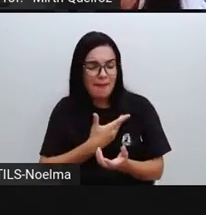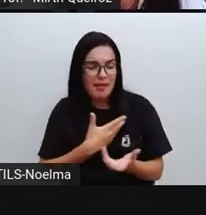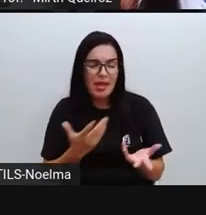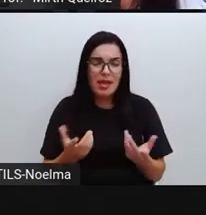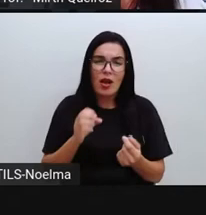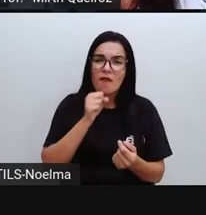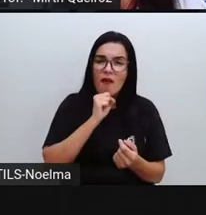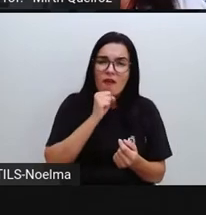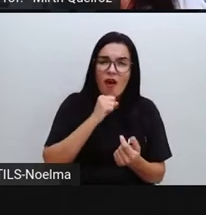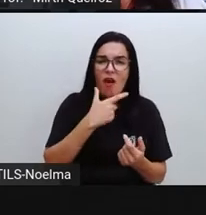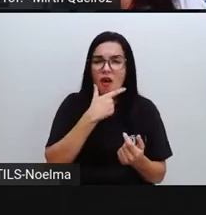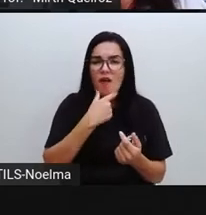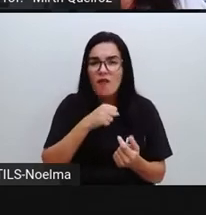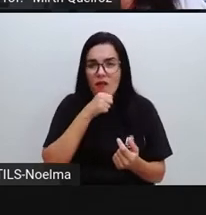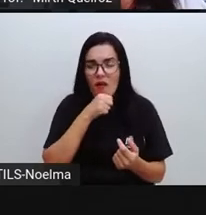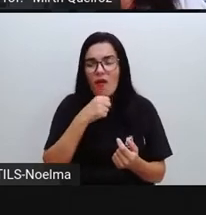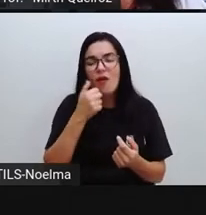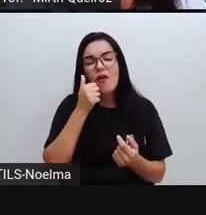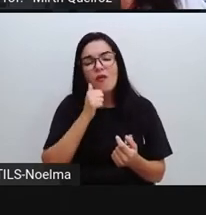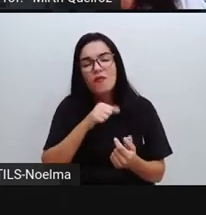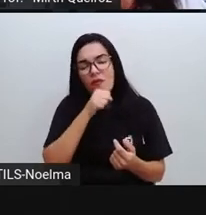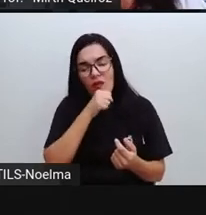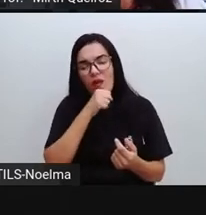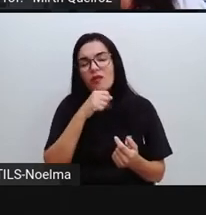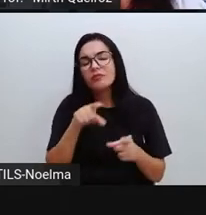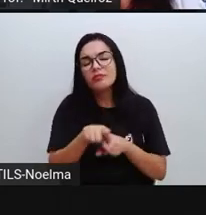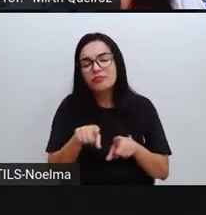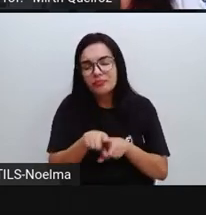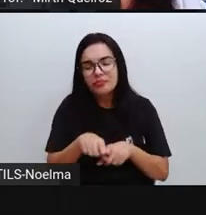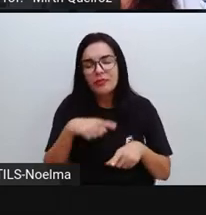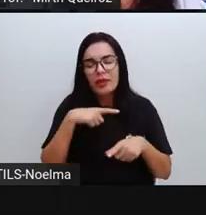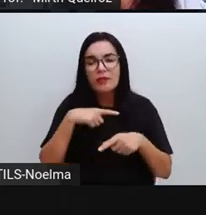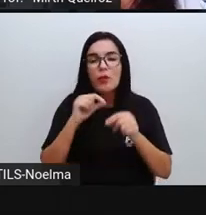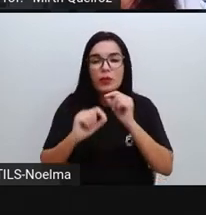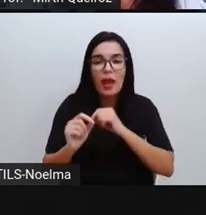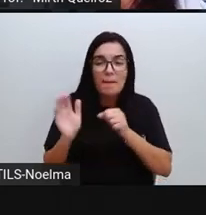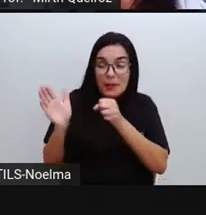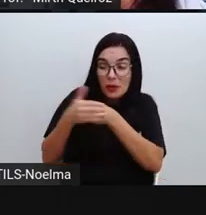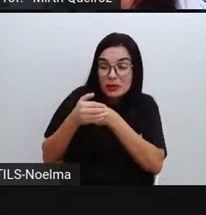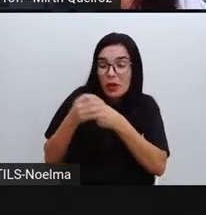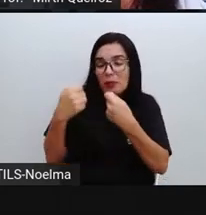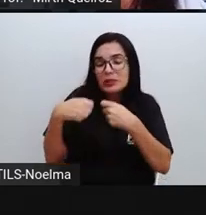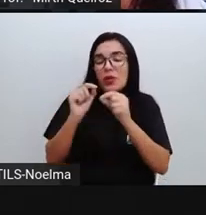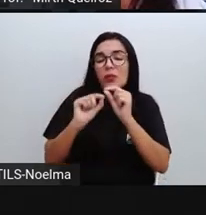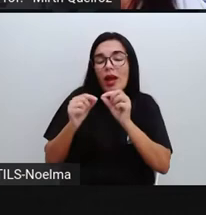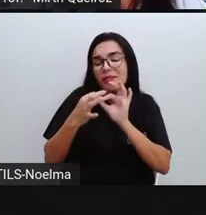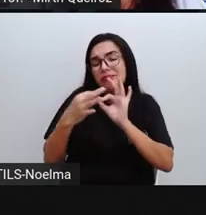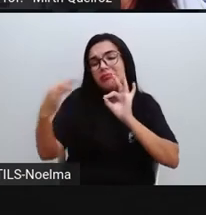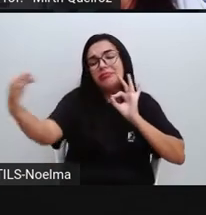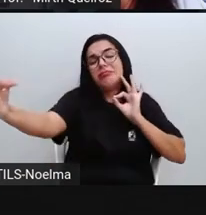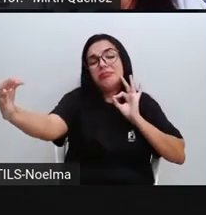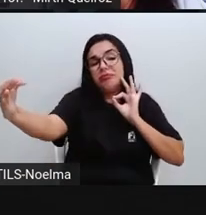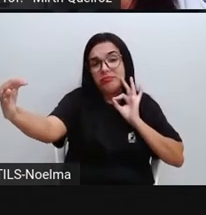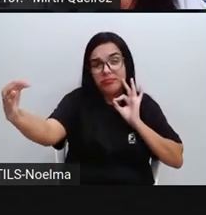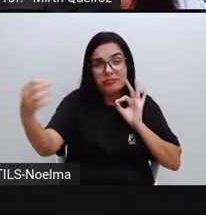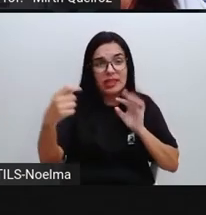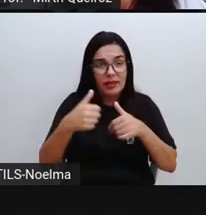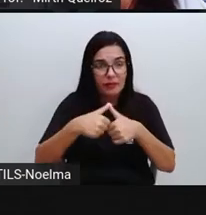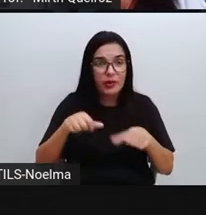né? Para não, como uma forma de proteger essas pessoas mais velhas, tiveram que se